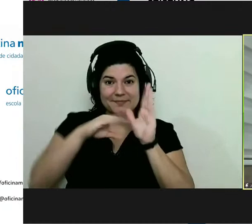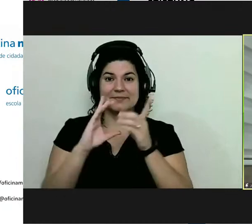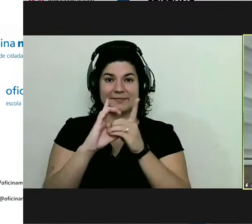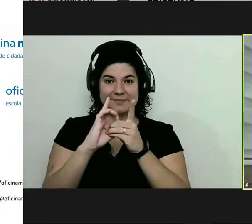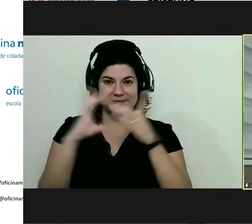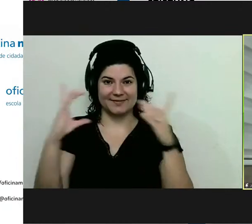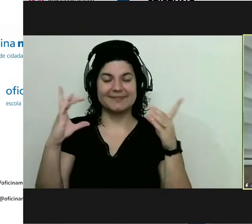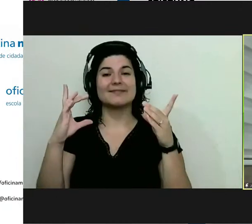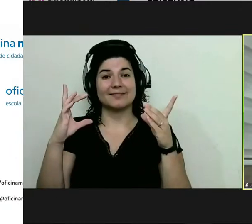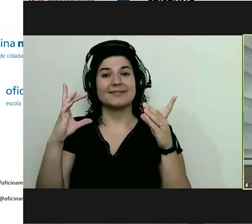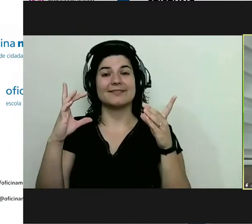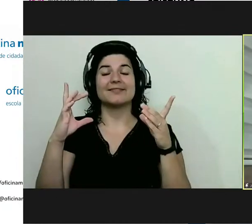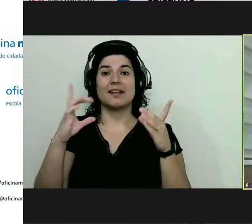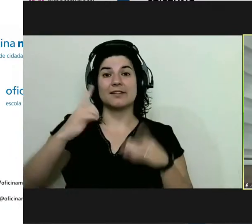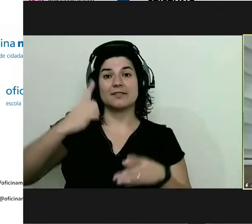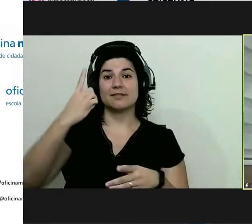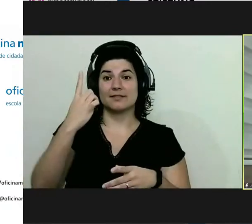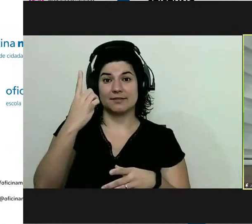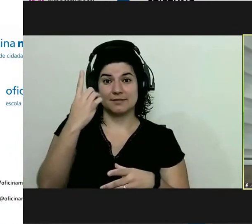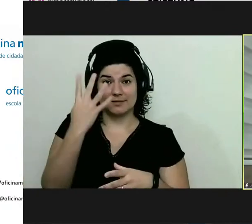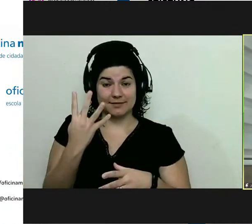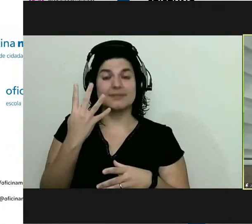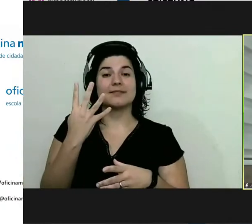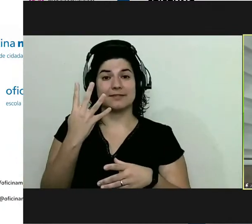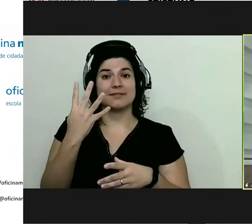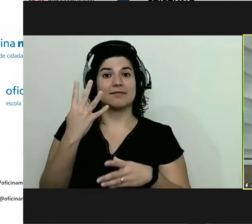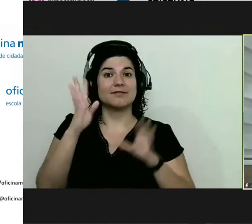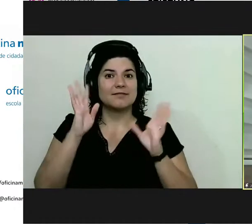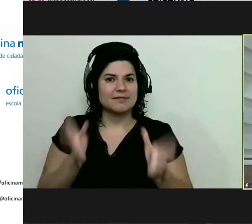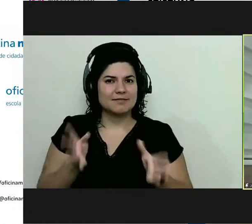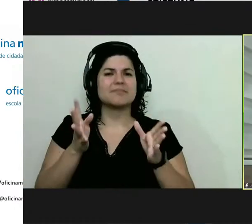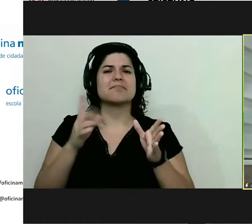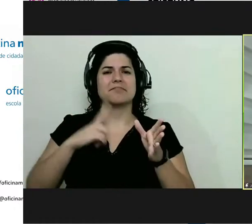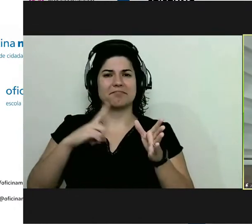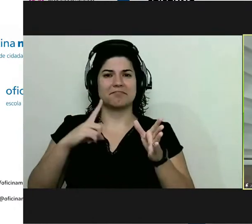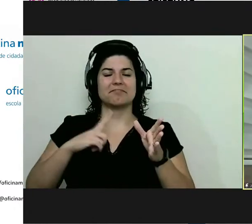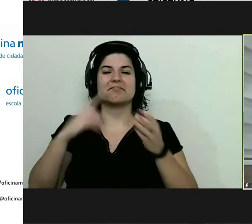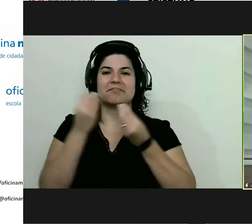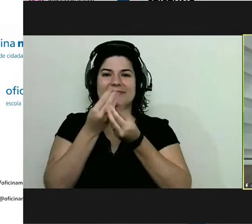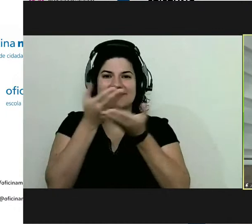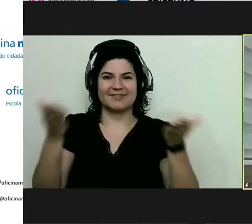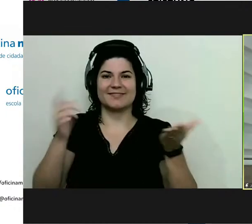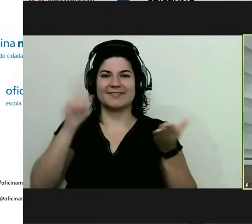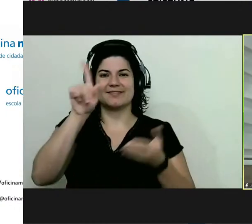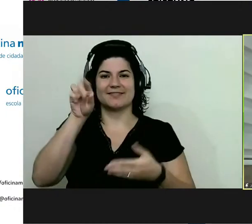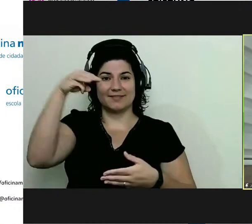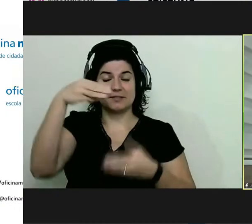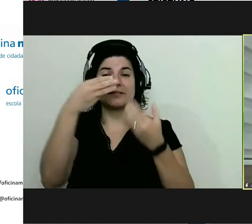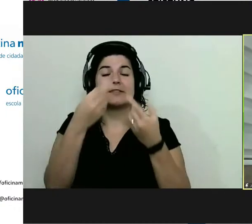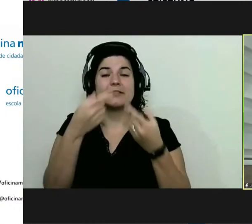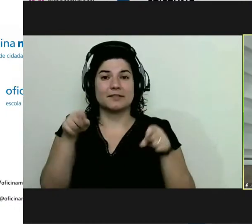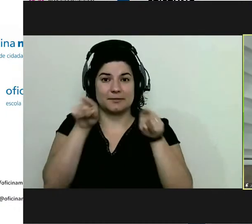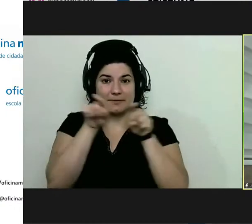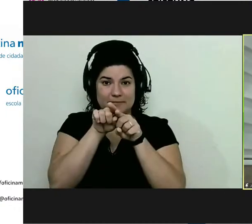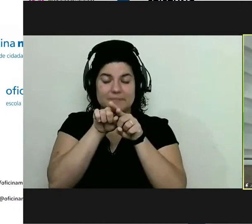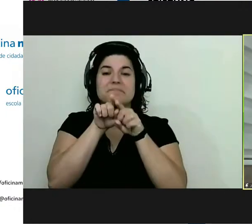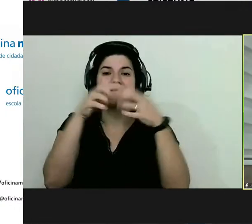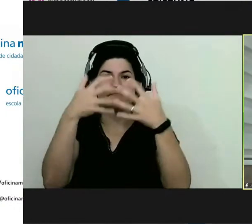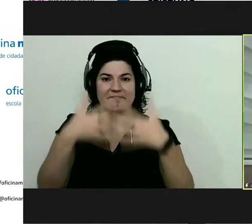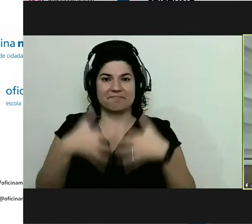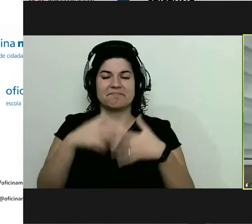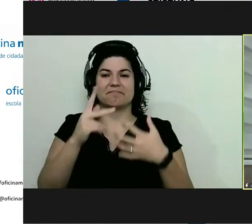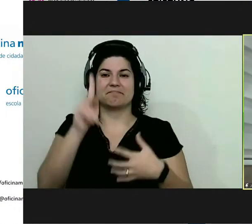Democracia que está em sua 14ª edição sendo oferecido pela oficina Municipal com apoio da fundação Konrad Adenauer